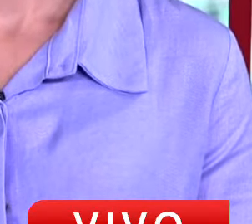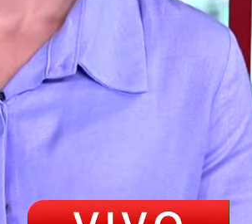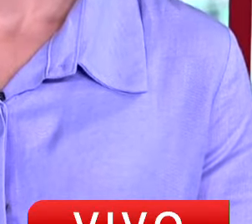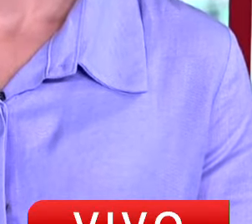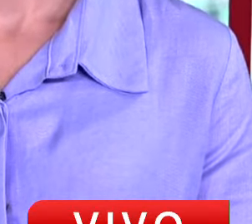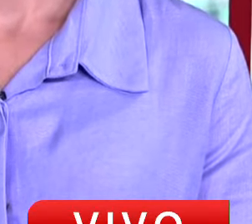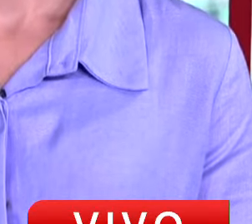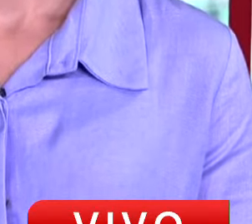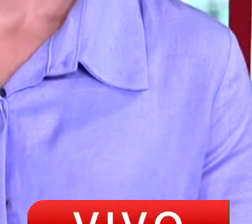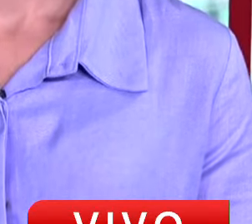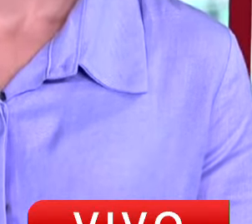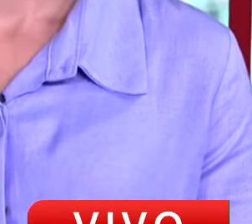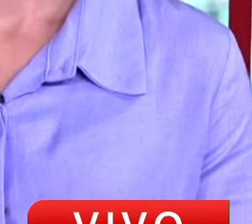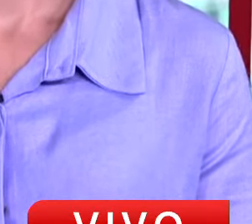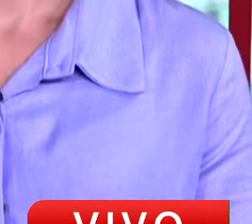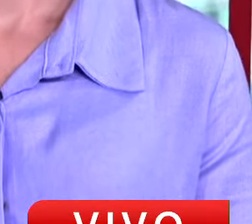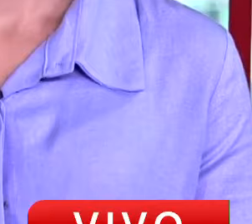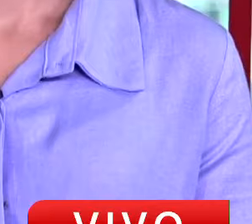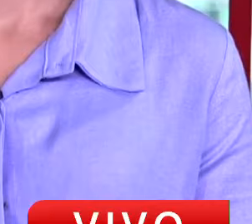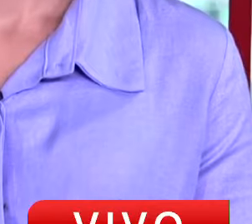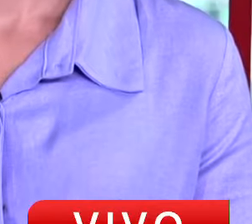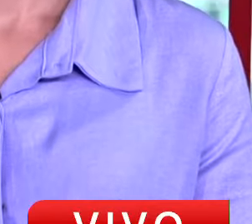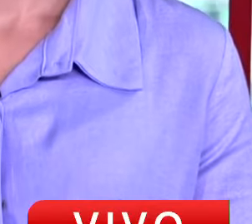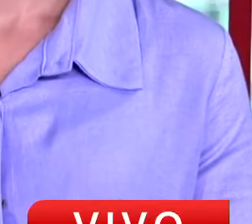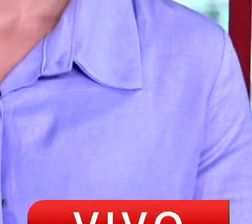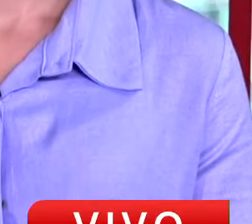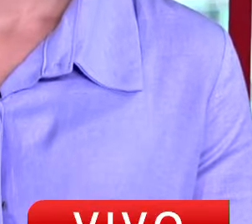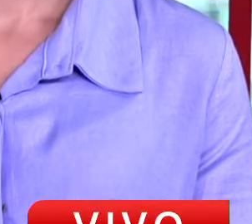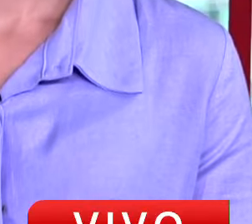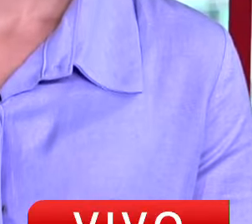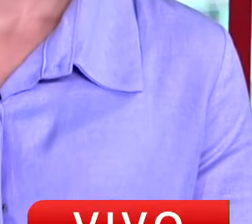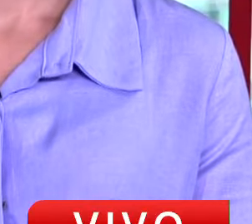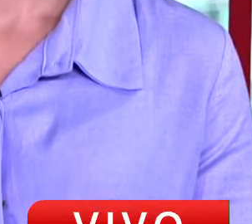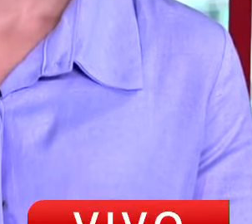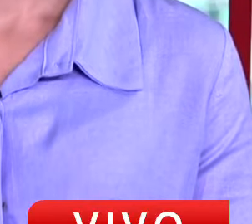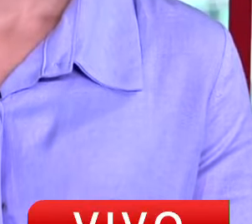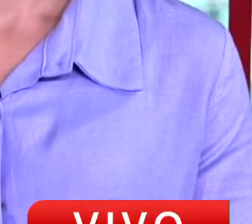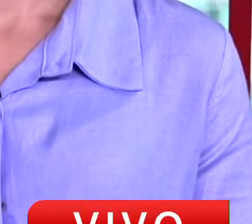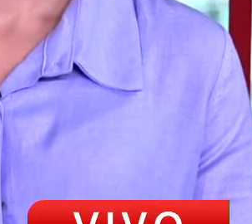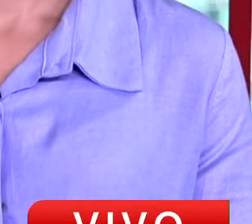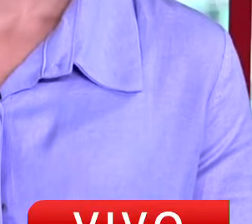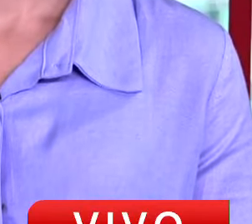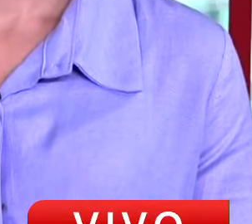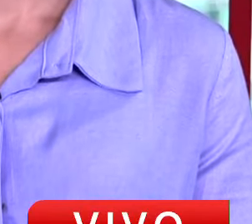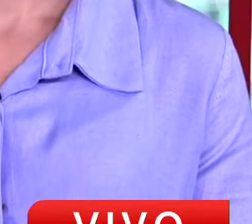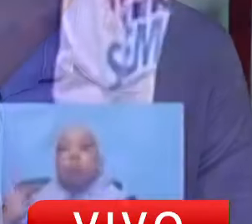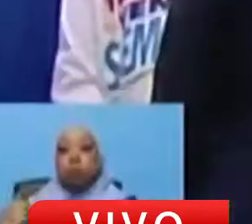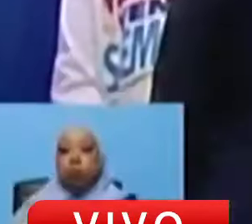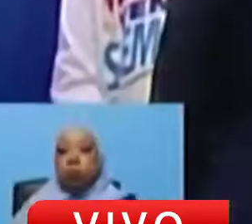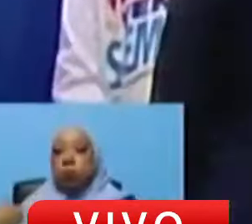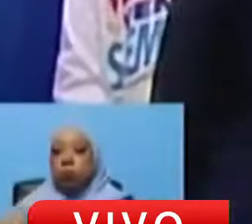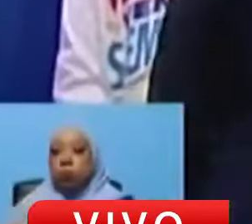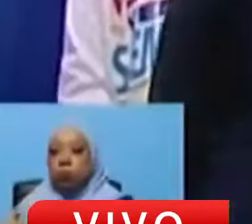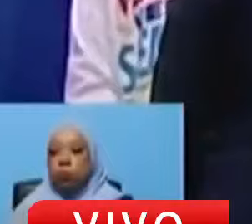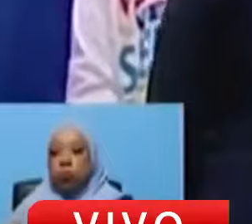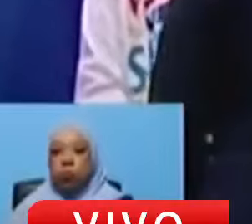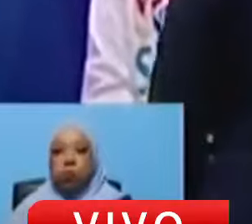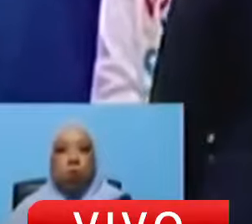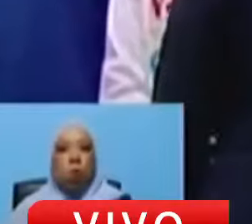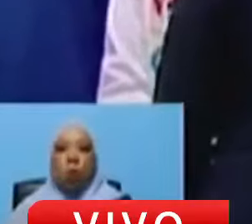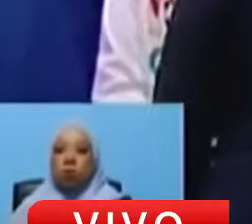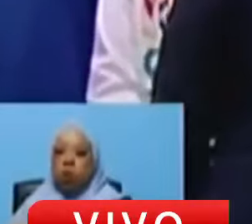as celebrações do natal e diz que o evento vai ser no dia primeo de outubro e vai fazer isso por meio de decreto e faz